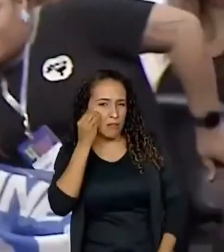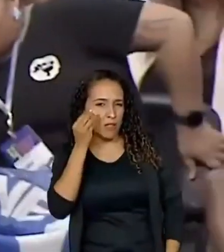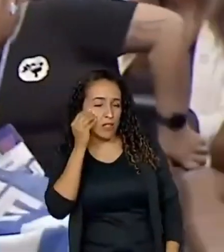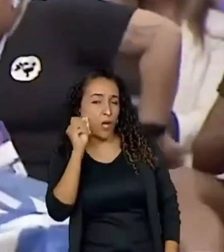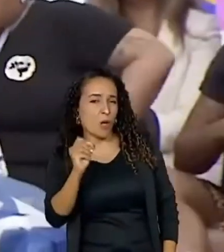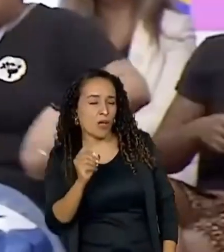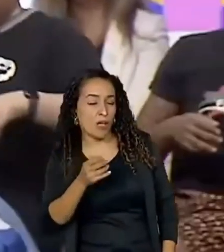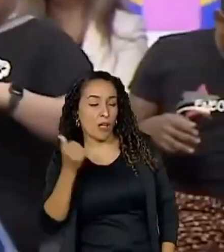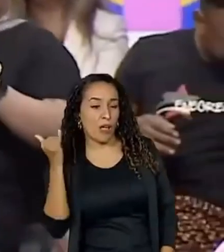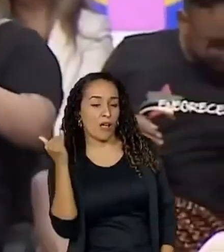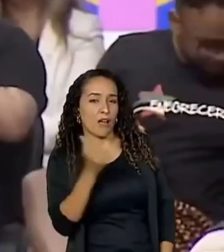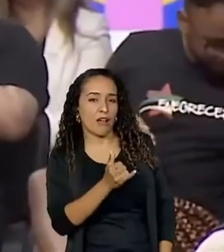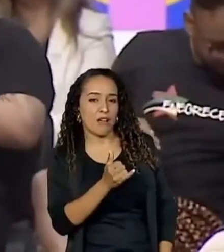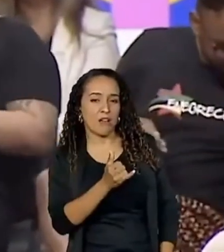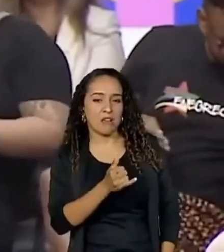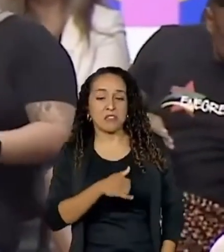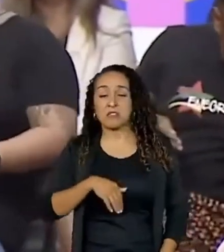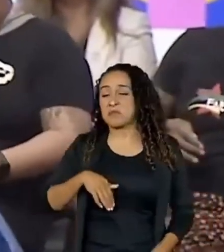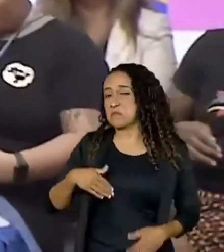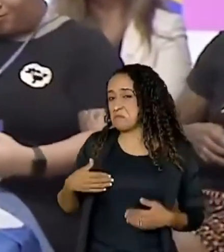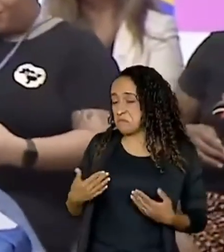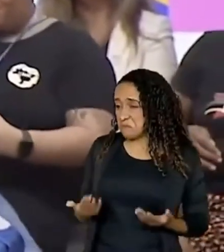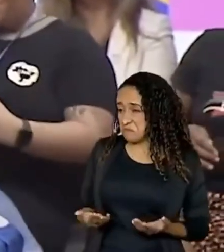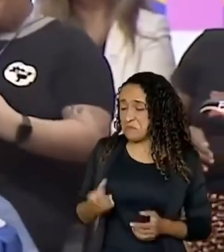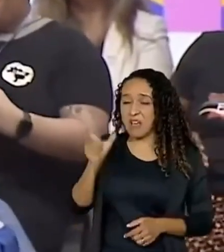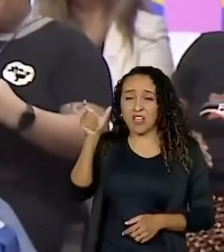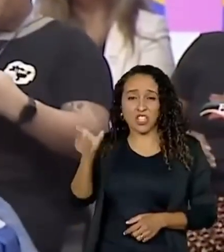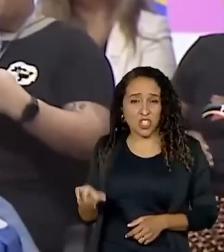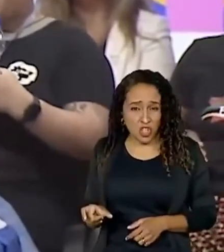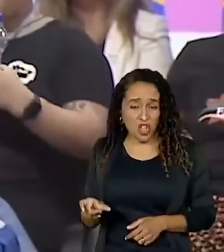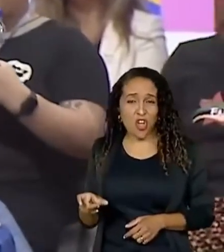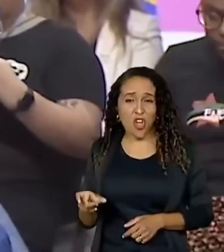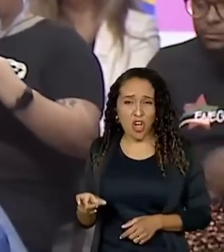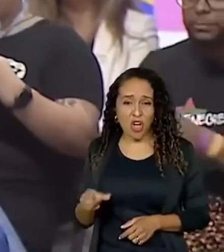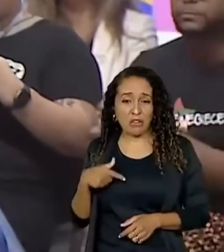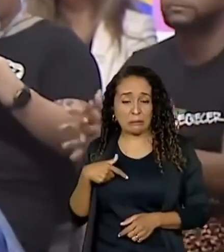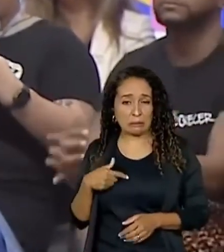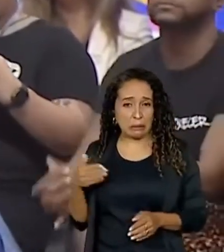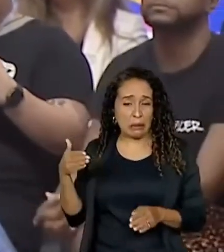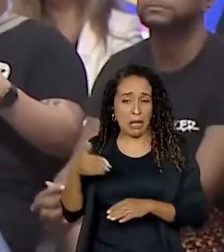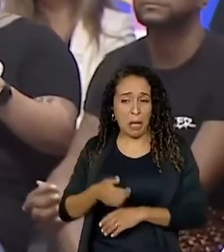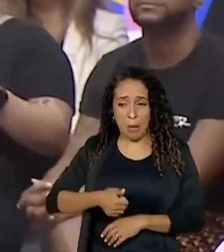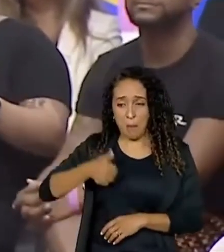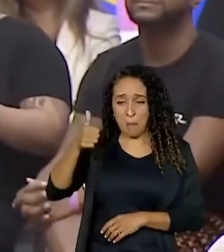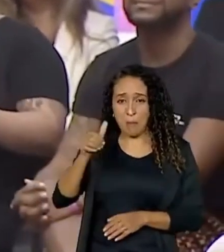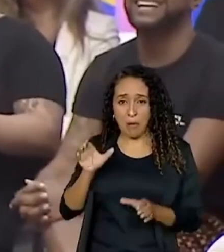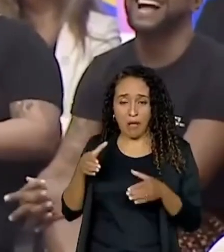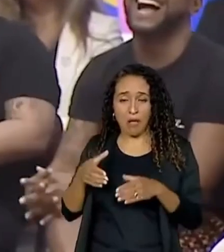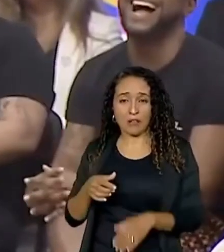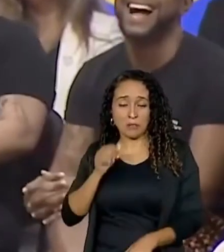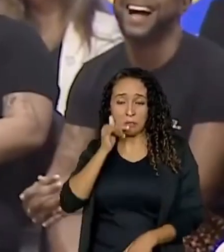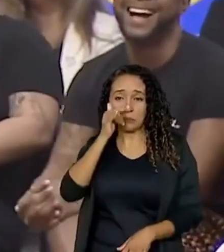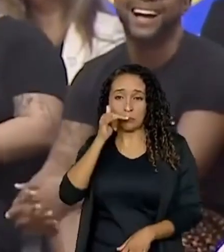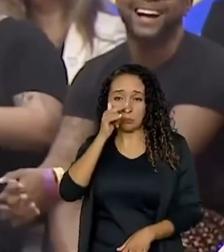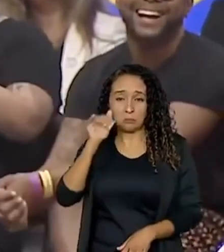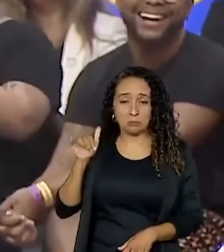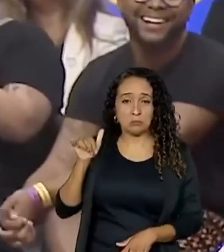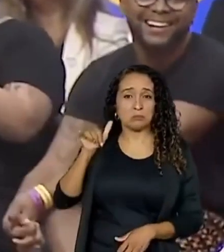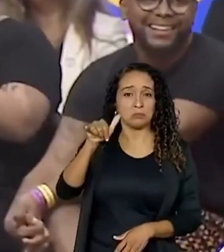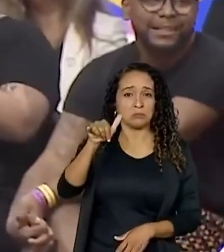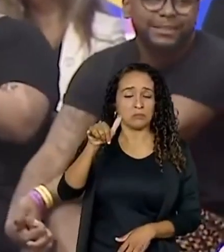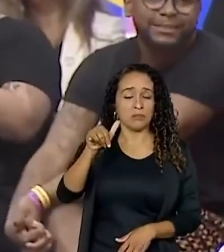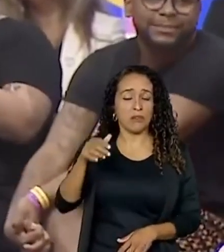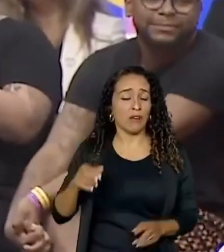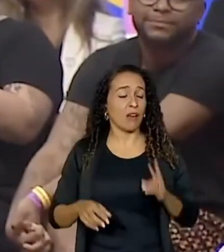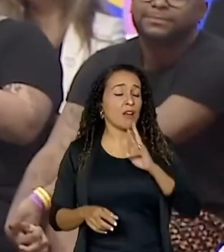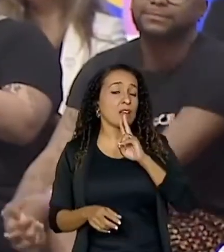foi tentar dizer para ela: a senhora está andando na primeira classe. E ela